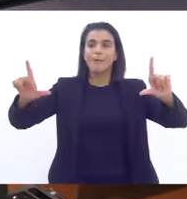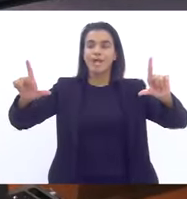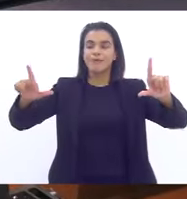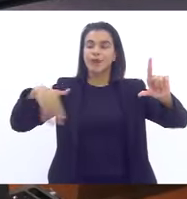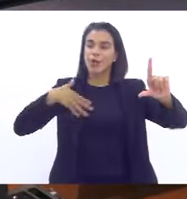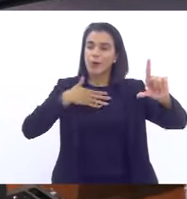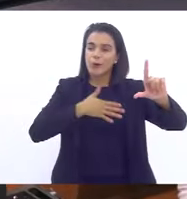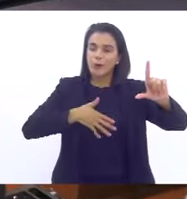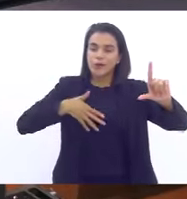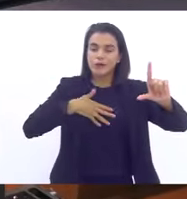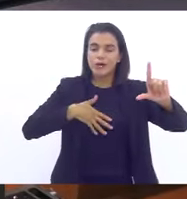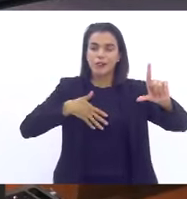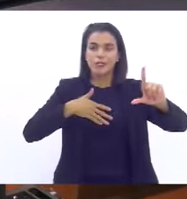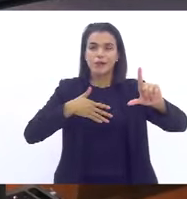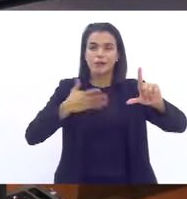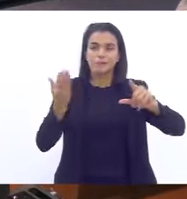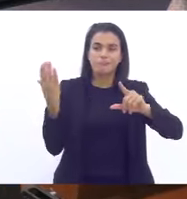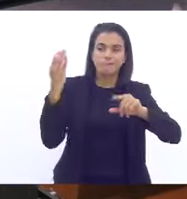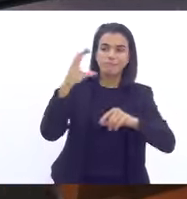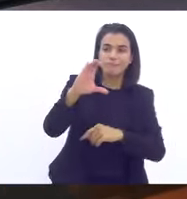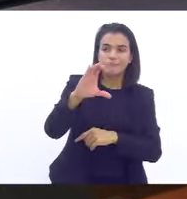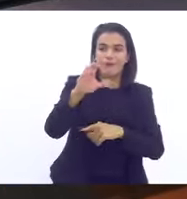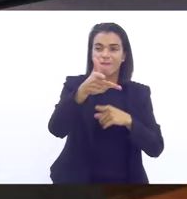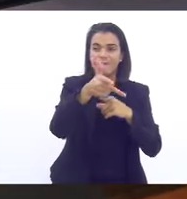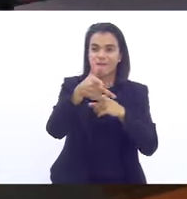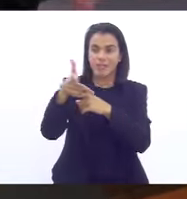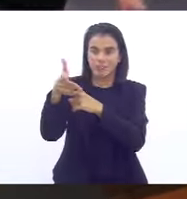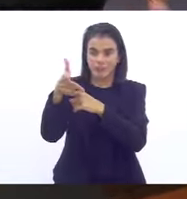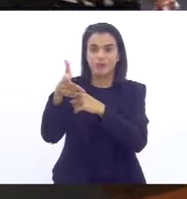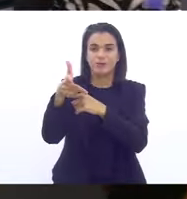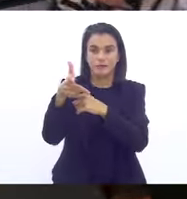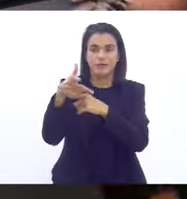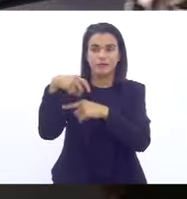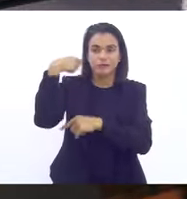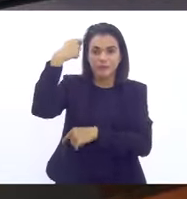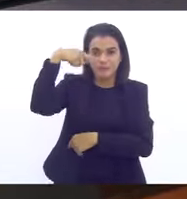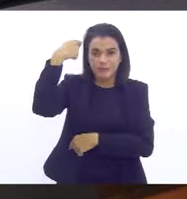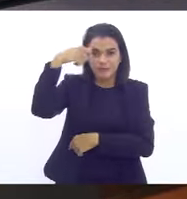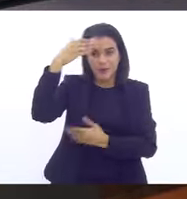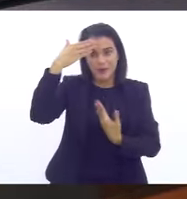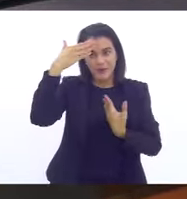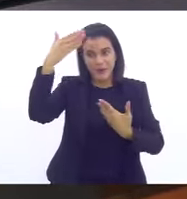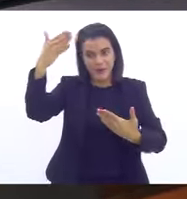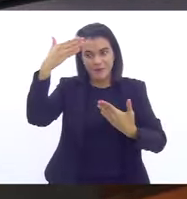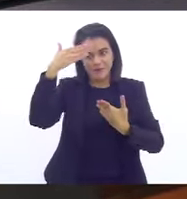gostaria de passar um vídeo. Companheiro não, meu amigo. Obrigado.